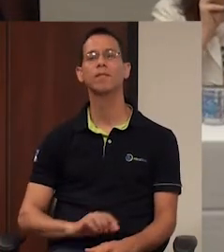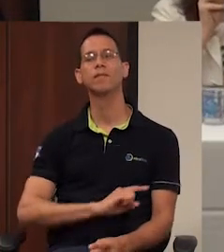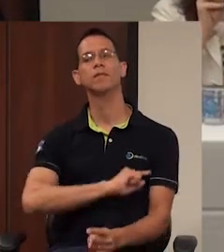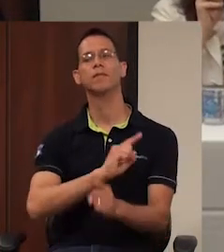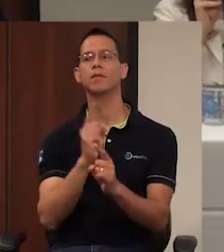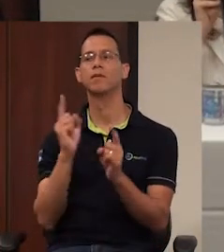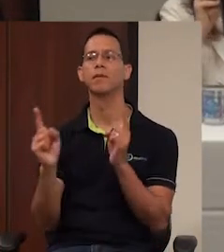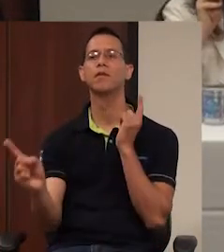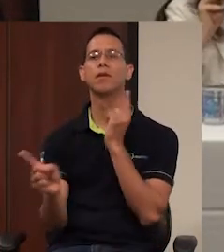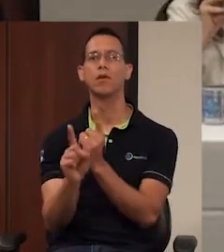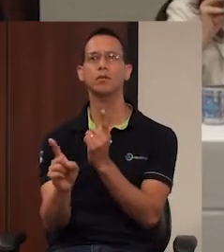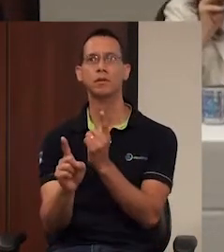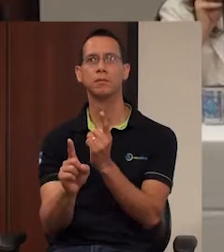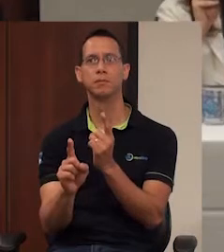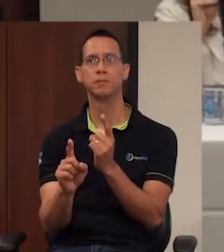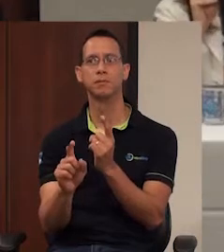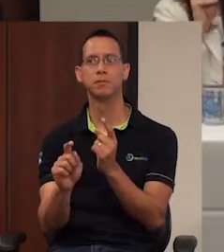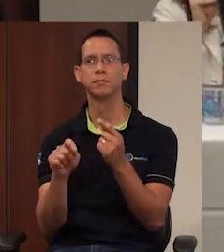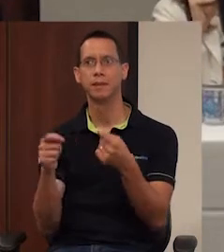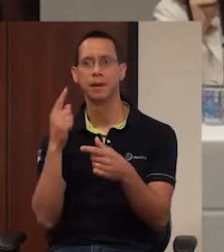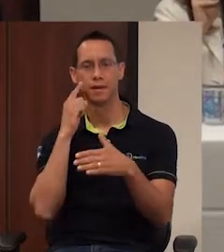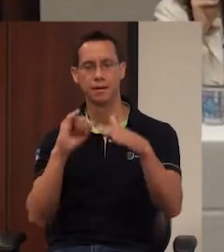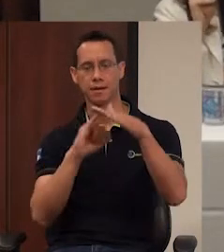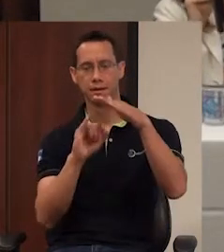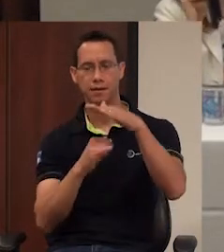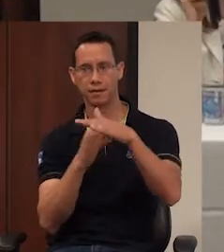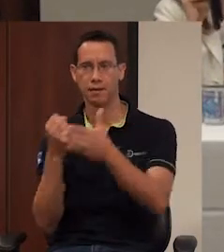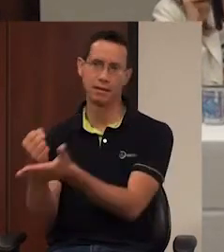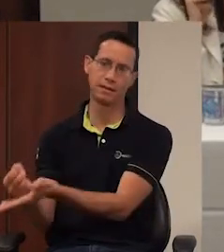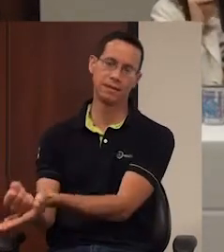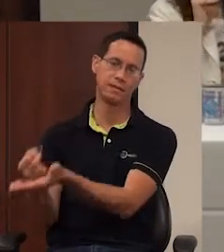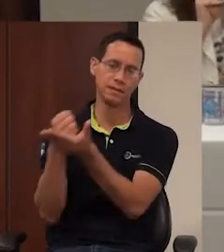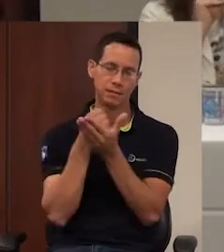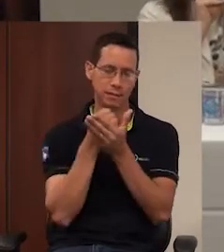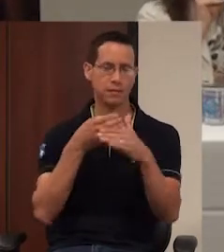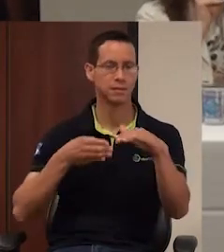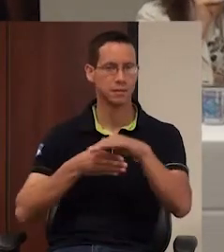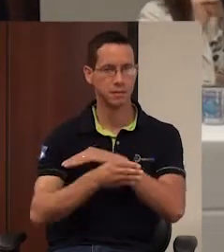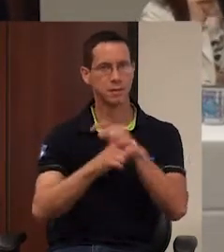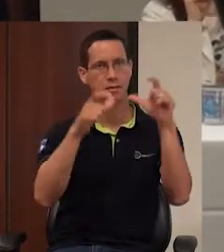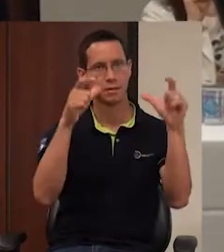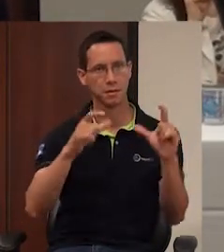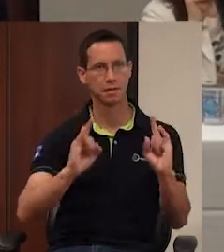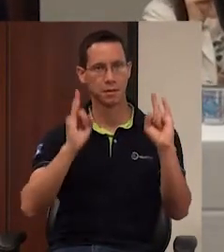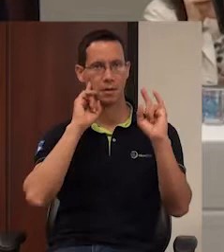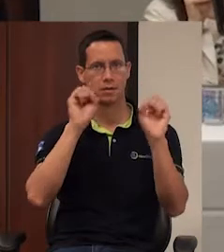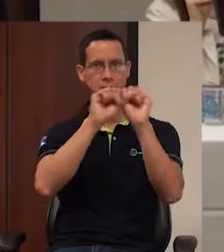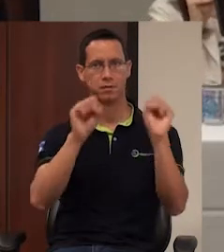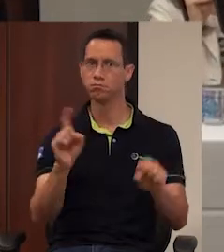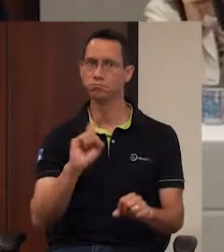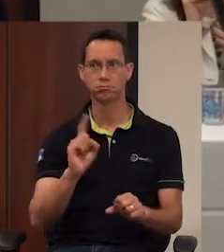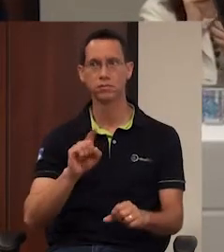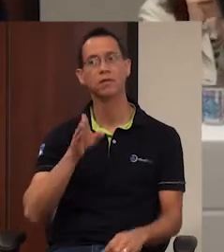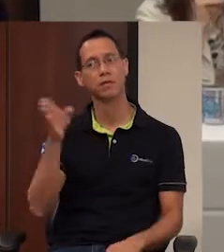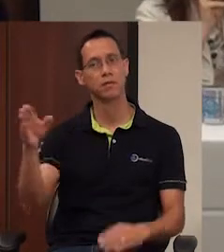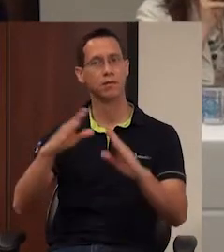pessoas, né? Para não institucionalizar, para não ter essa coisa de trazer a pessoa para dentro de um sistema, né? Eles se encontram com a pessoa